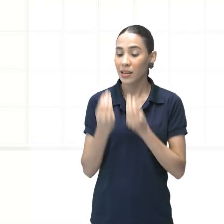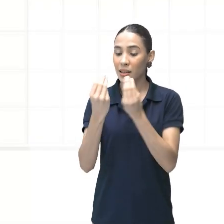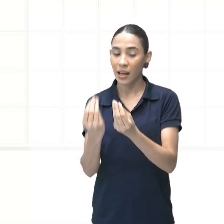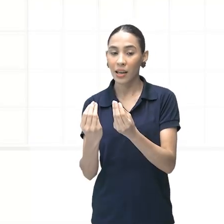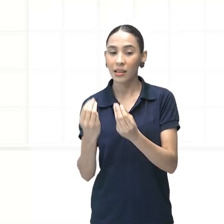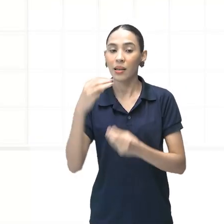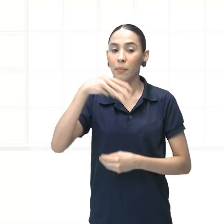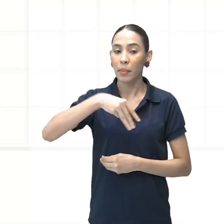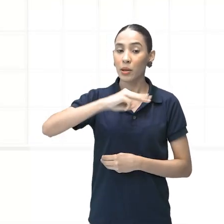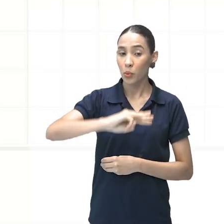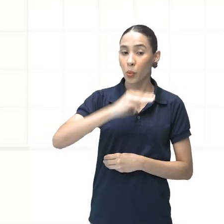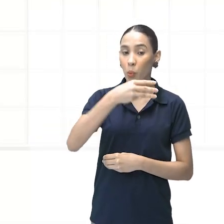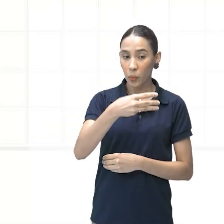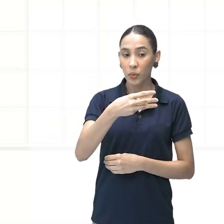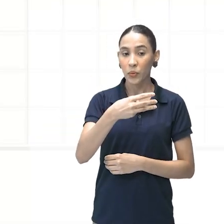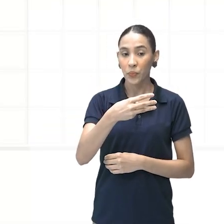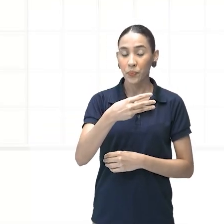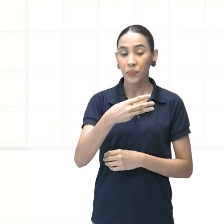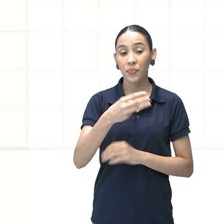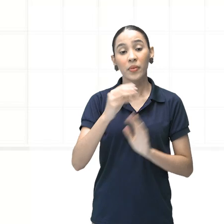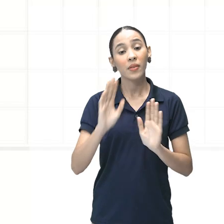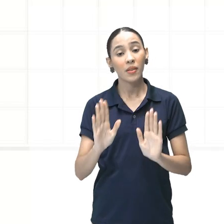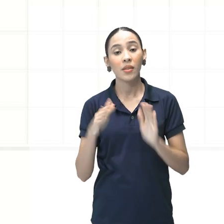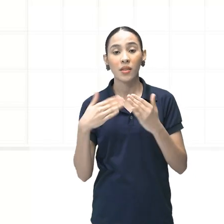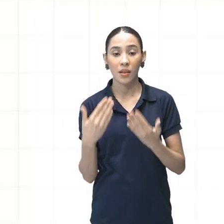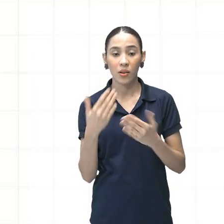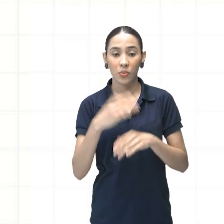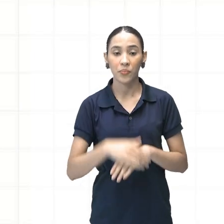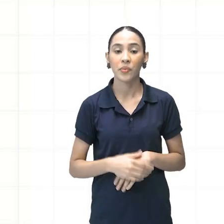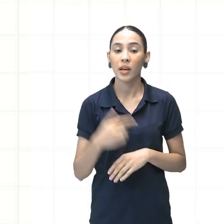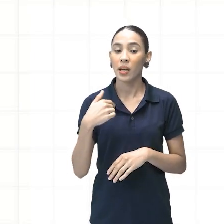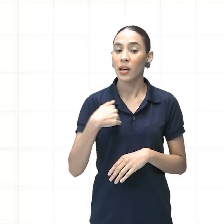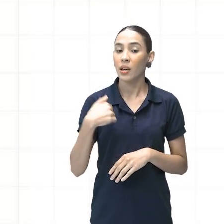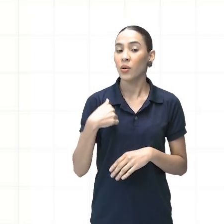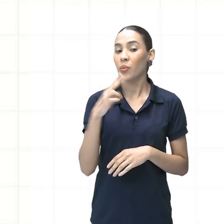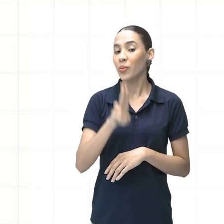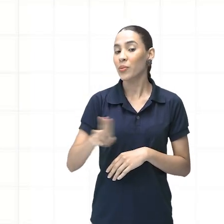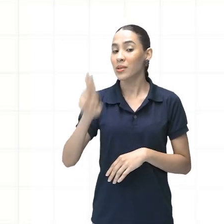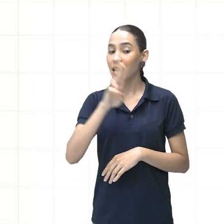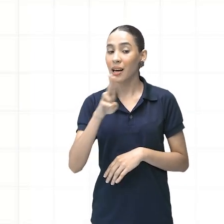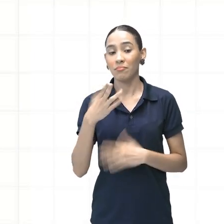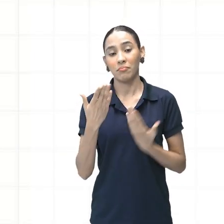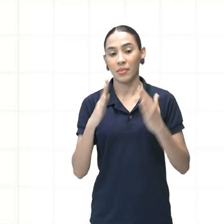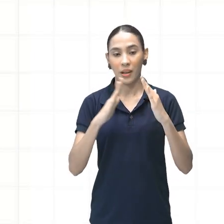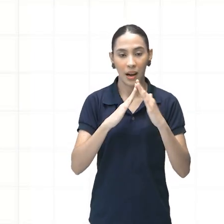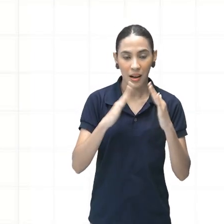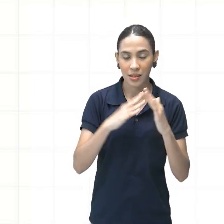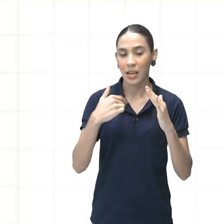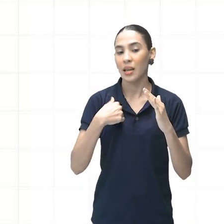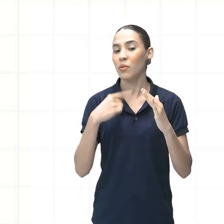em metro cúbico. E aí, quando eu vou consumir lá na minha casa,